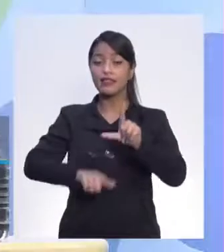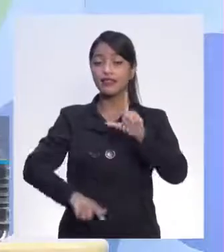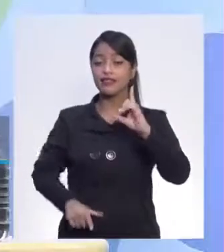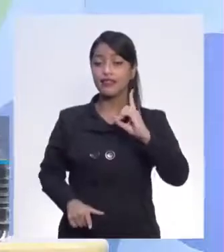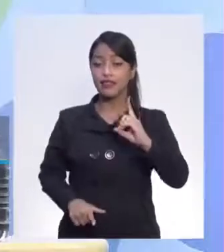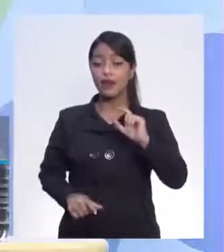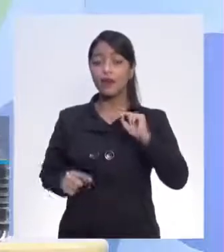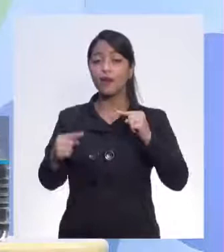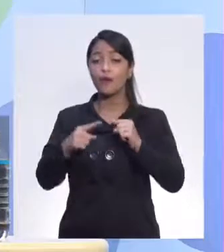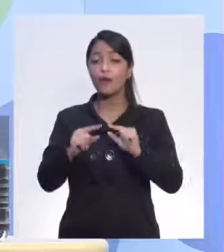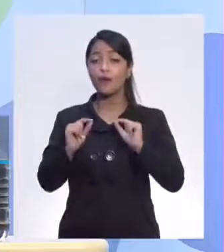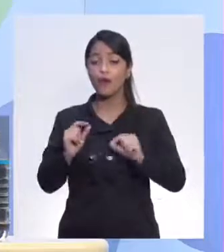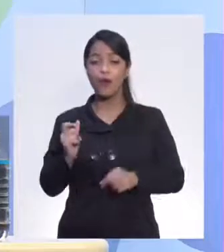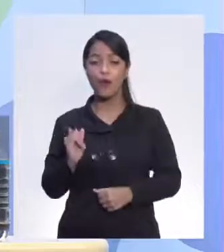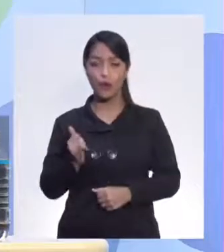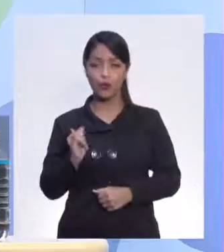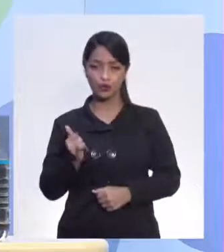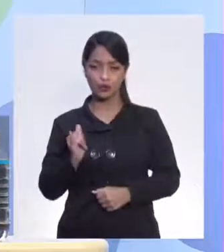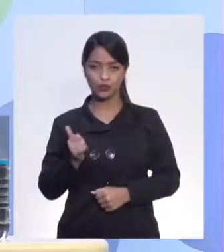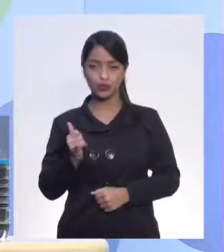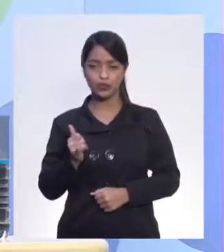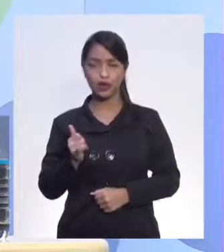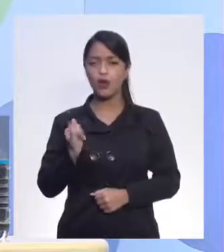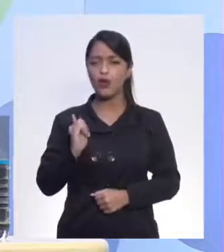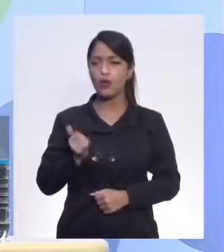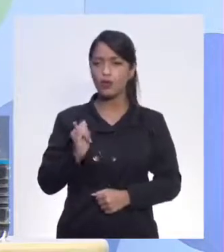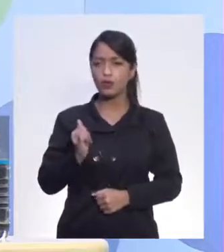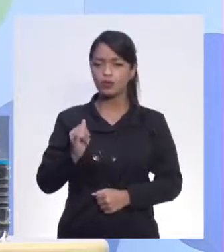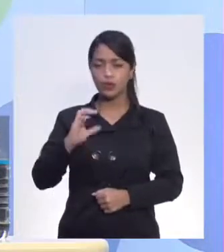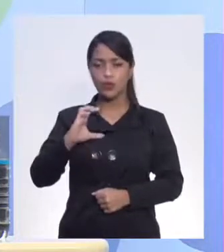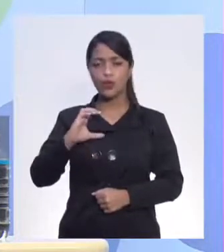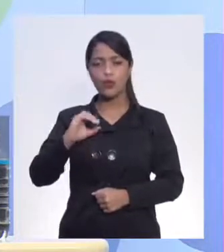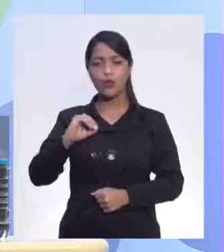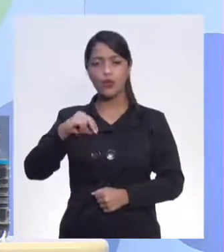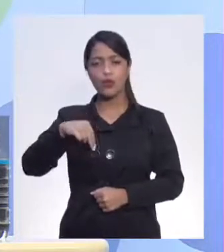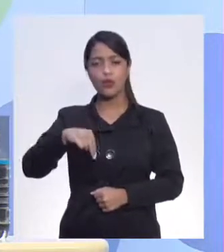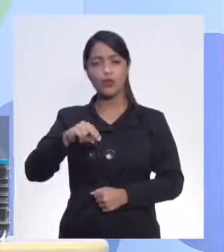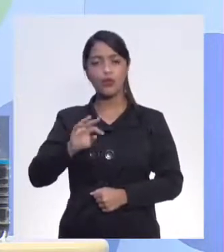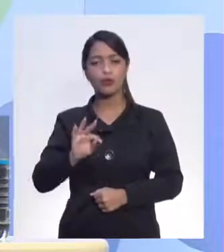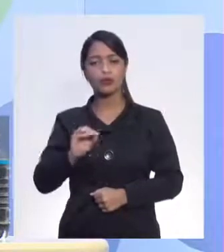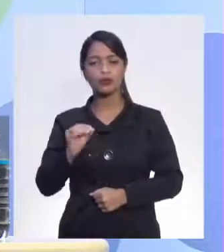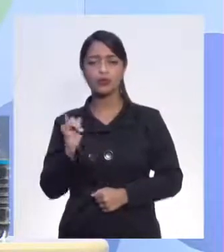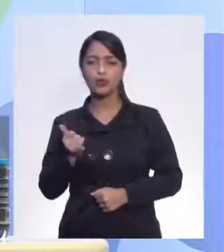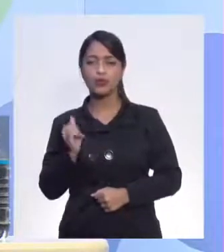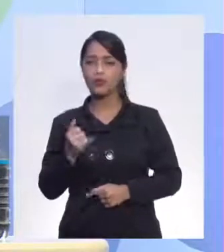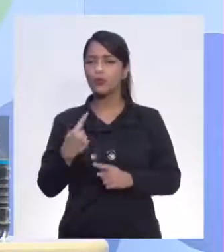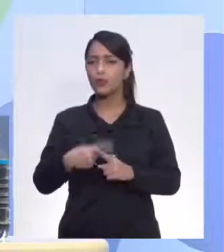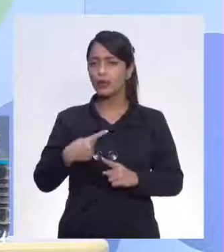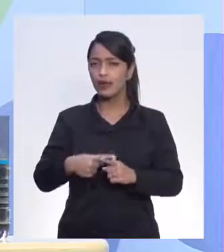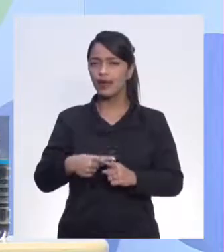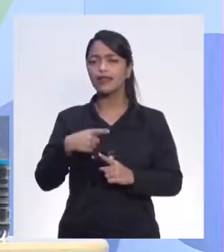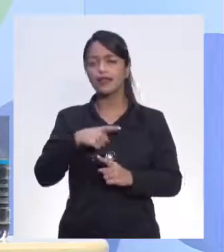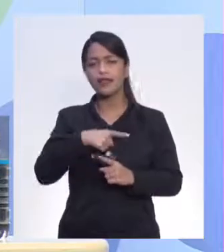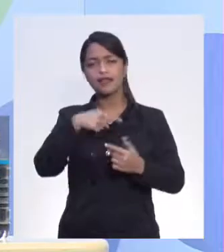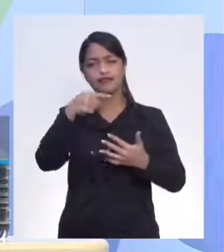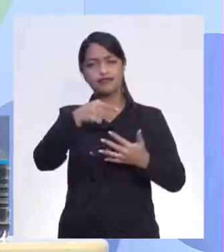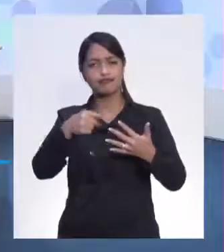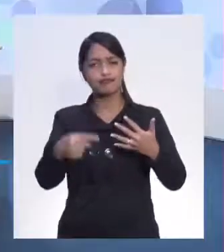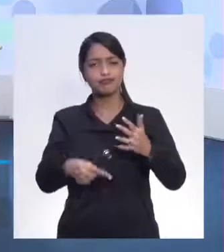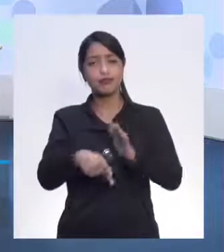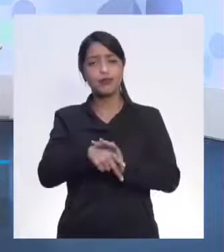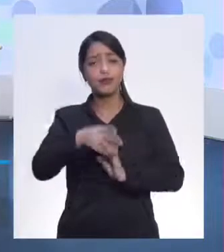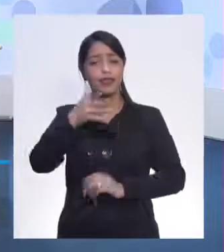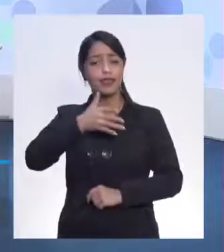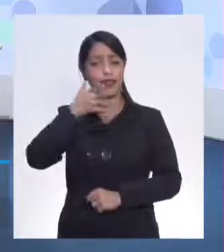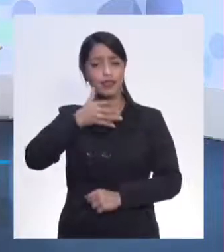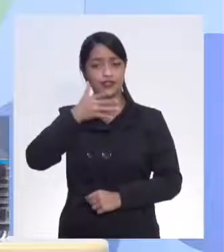conto? Então, por que é um conto? Primeiro, ele tem o quê? Os elementos da narrativa. Quais são os elementos da narrativa?